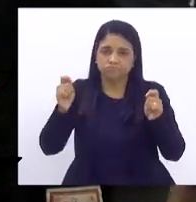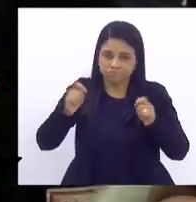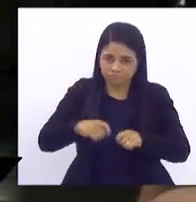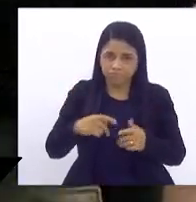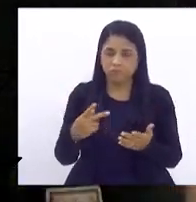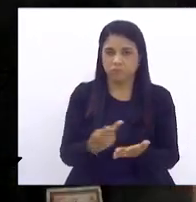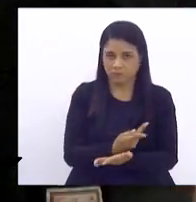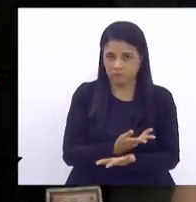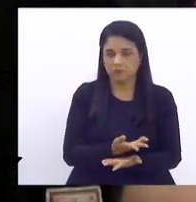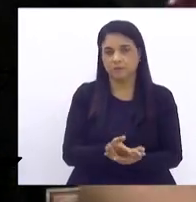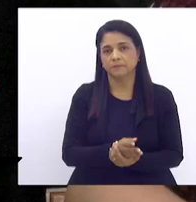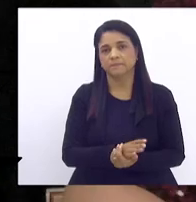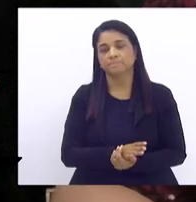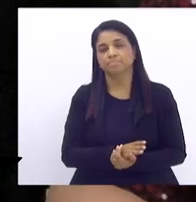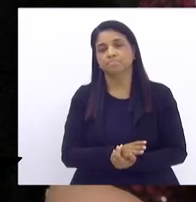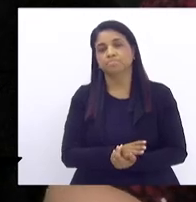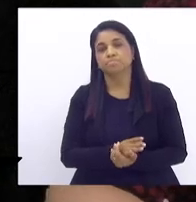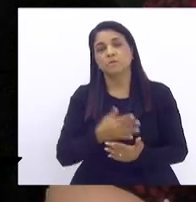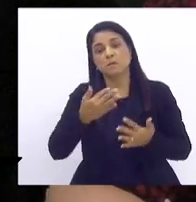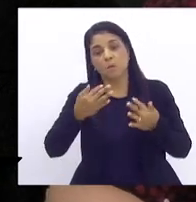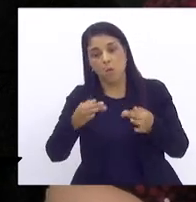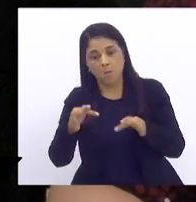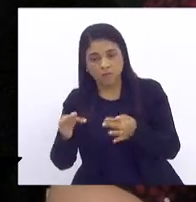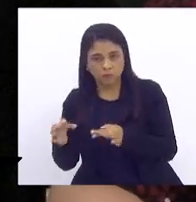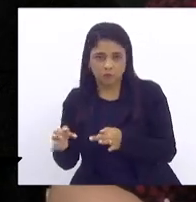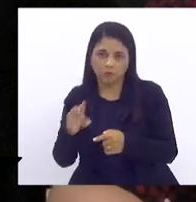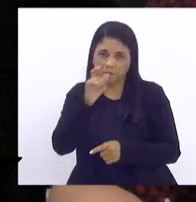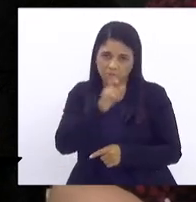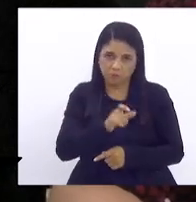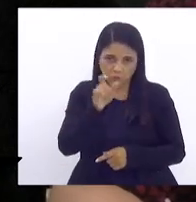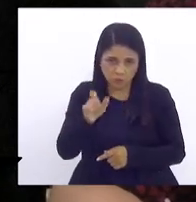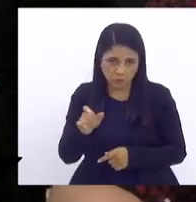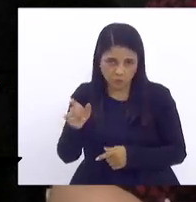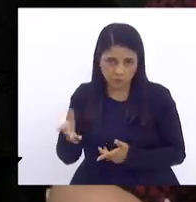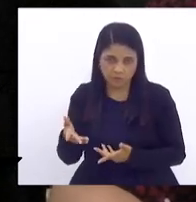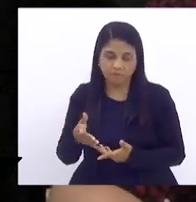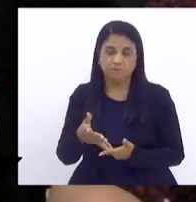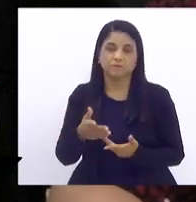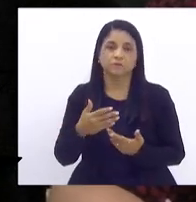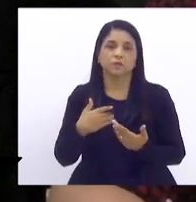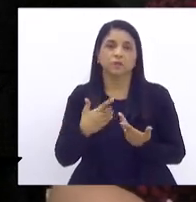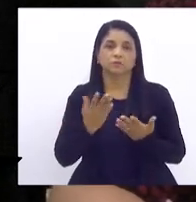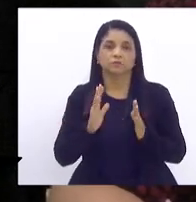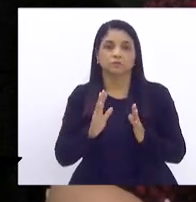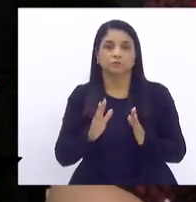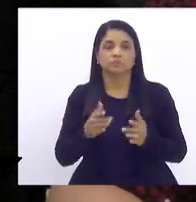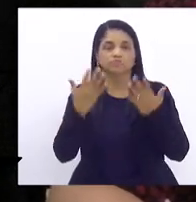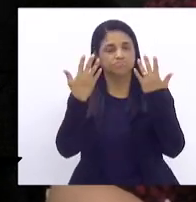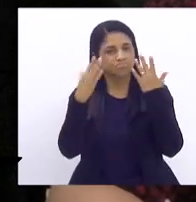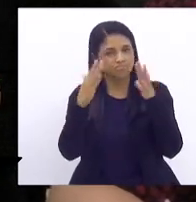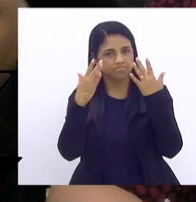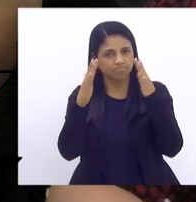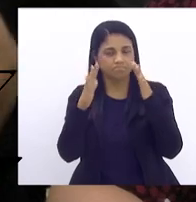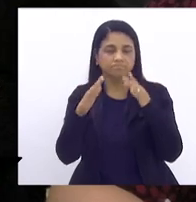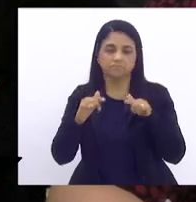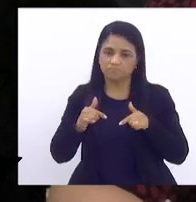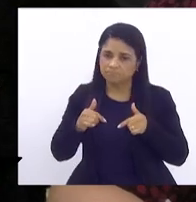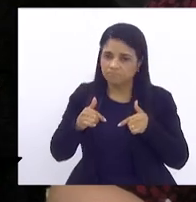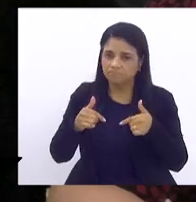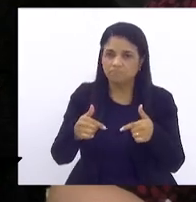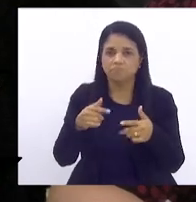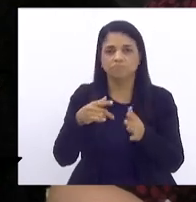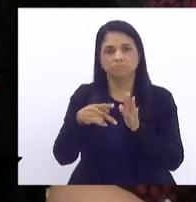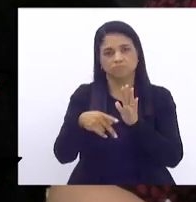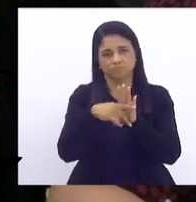uma situação de ferir pessoas, como já aconteceu em outros momentos. Então, quero parabenizar a iniciativa